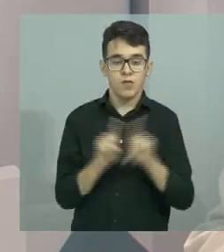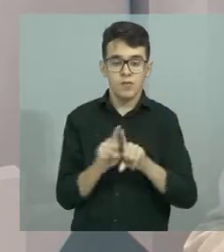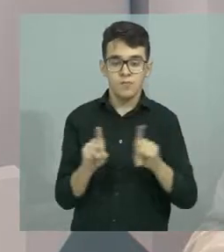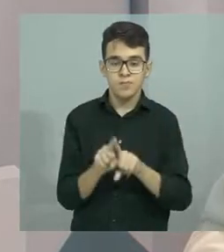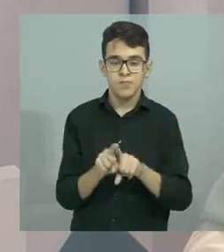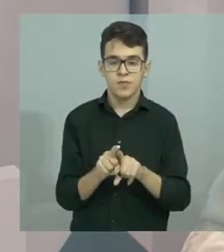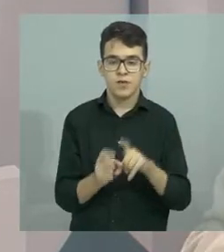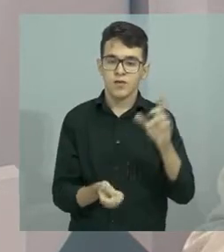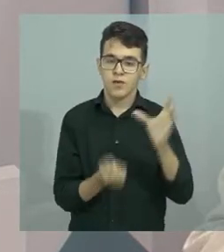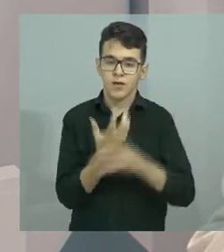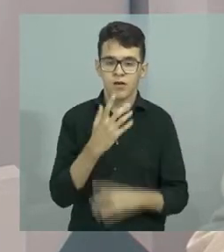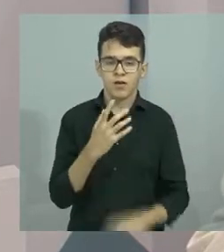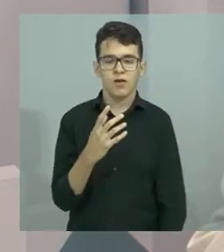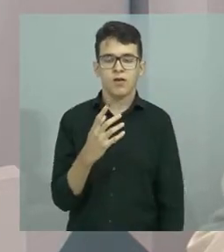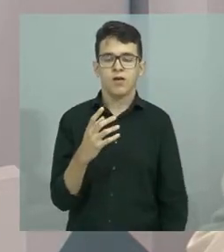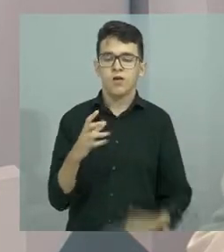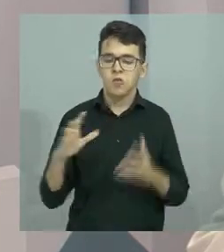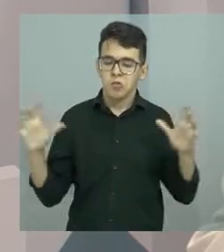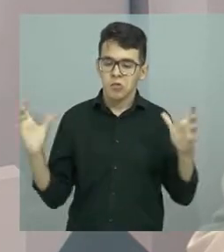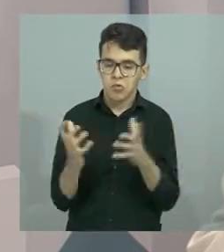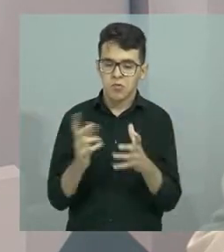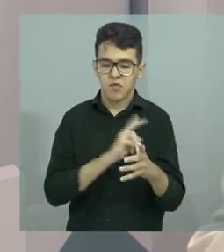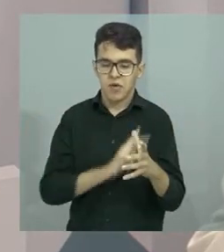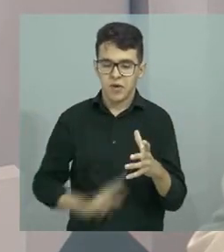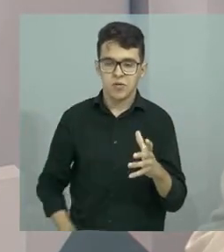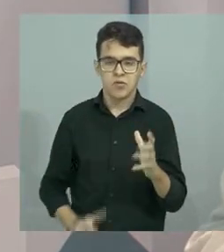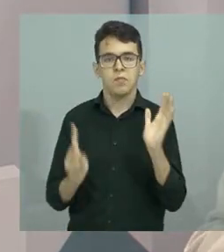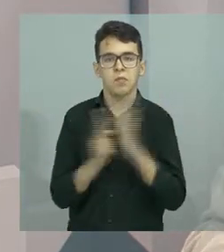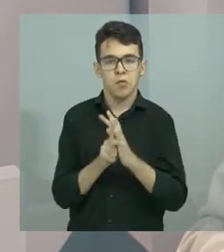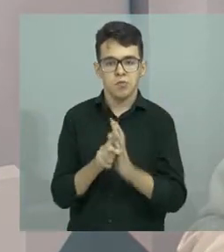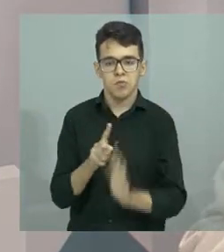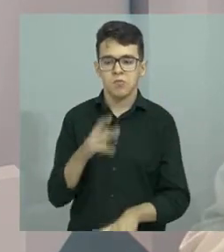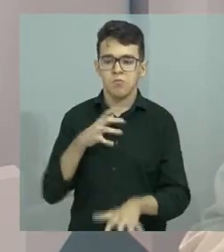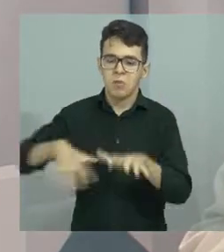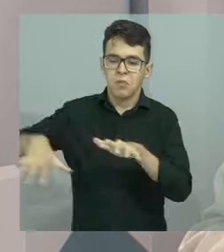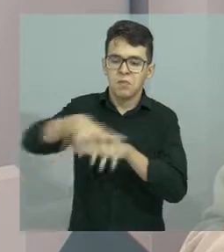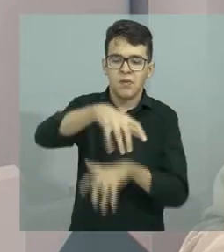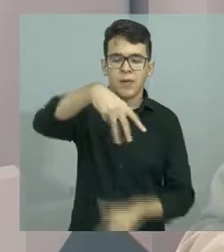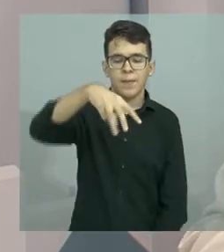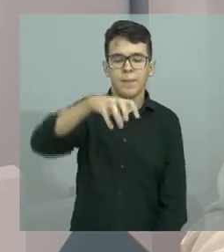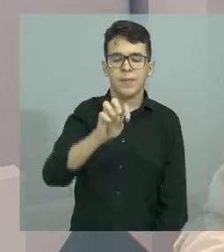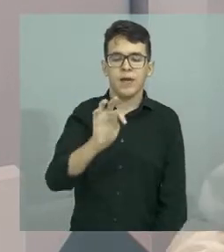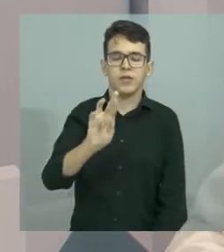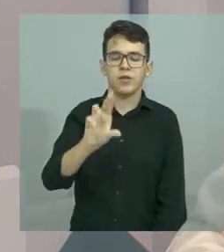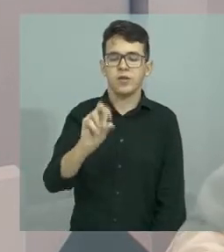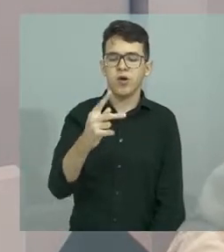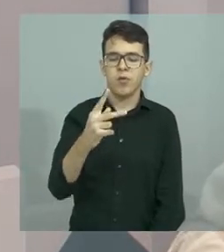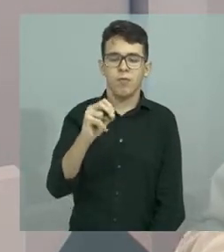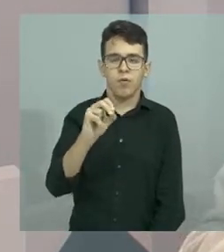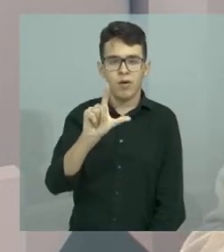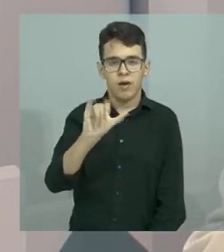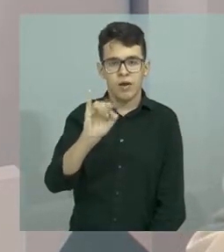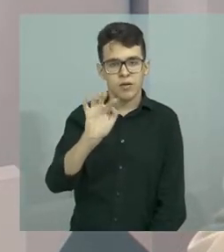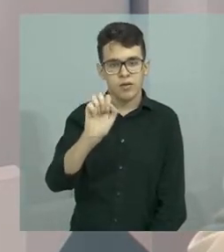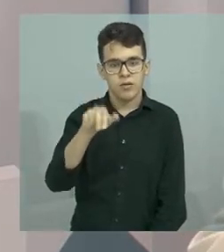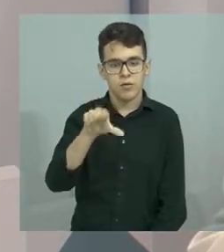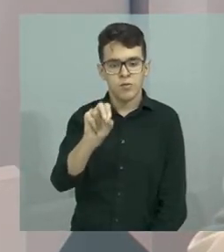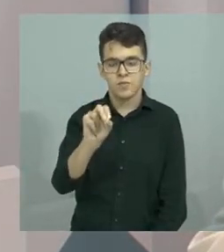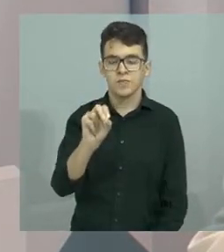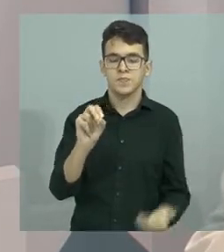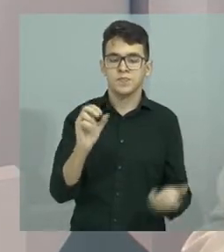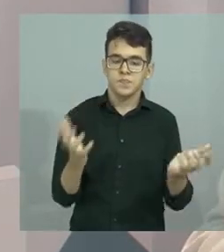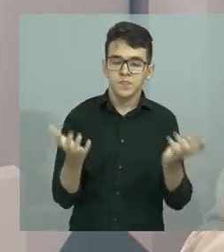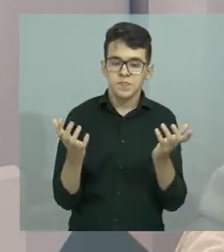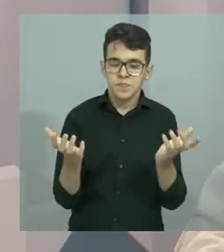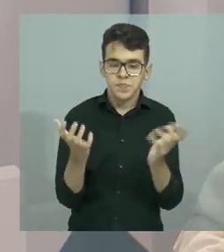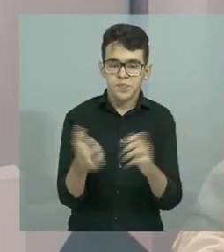metropolitano, onde essas questões que exigem um arcabouço legal, não é, para que possam